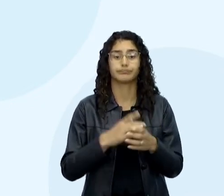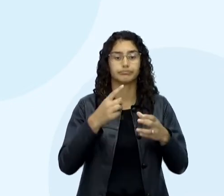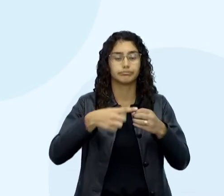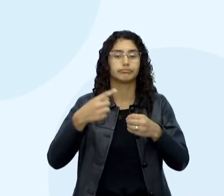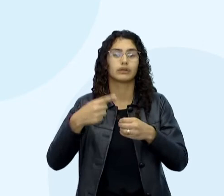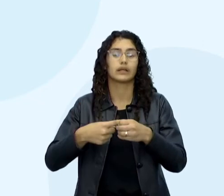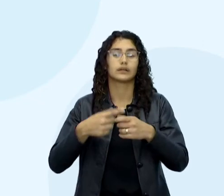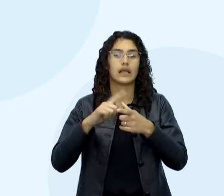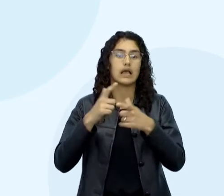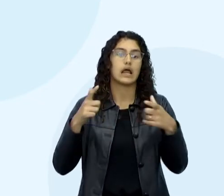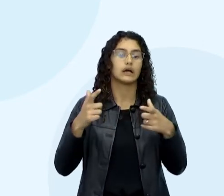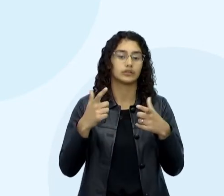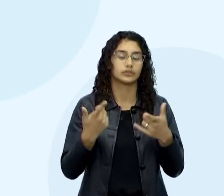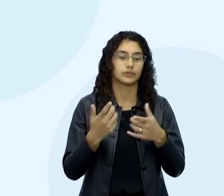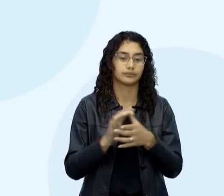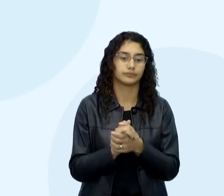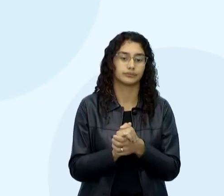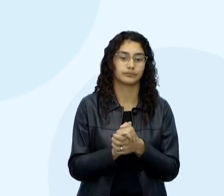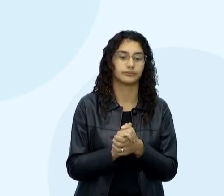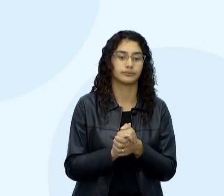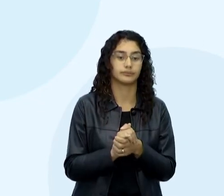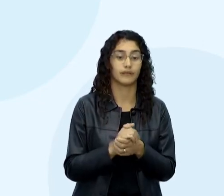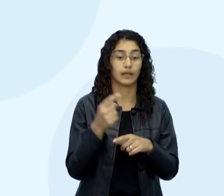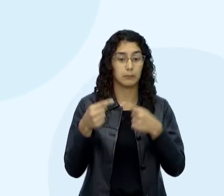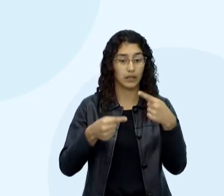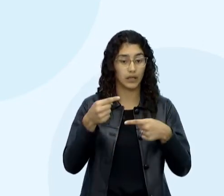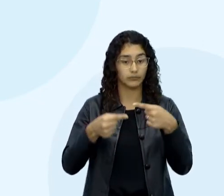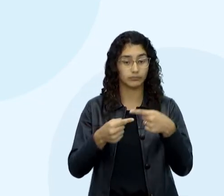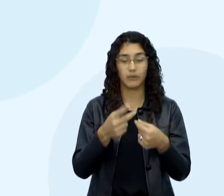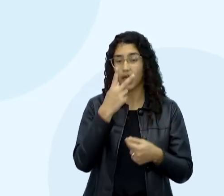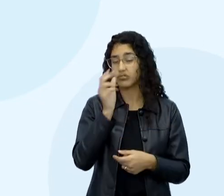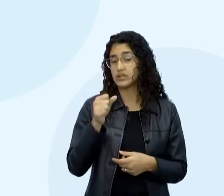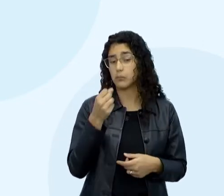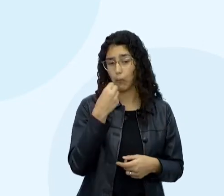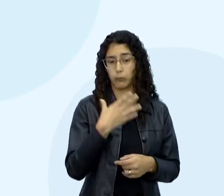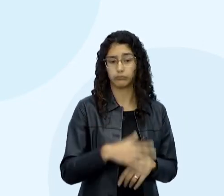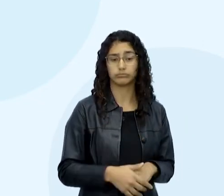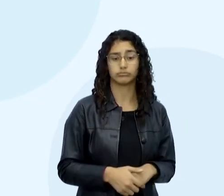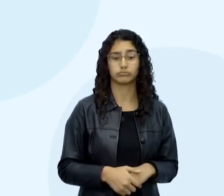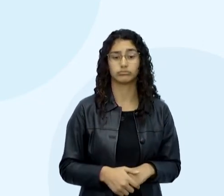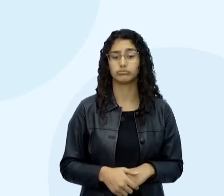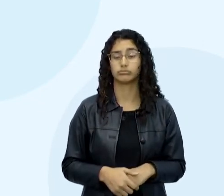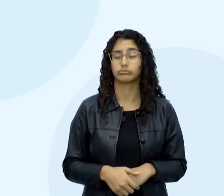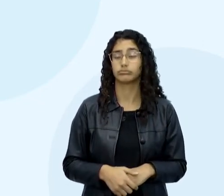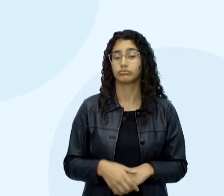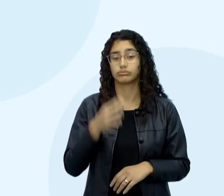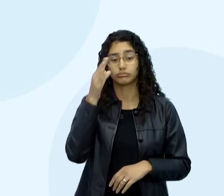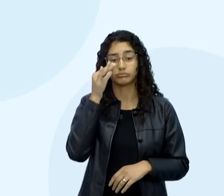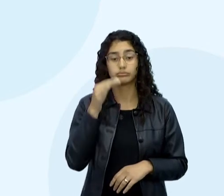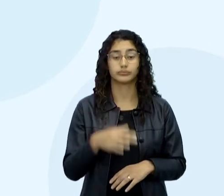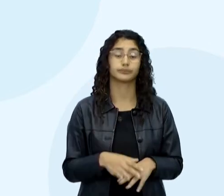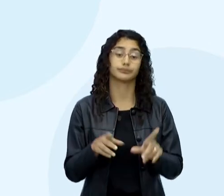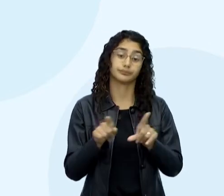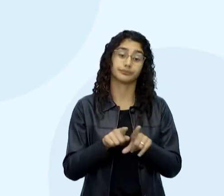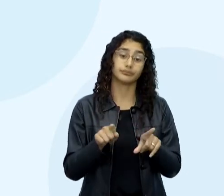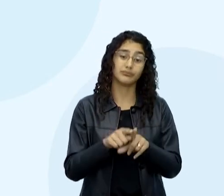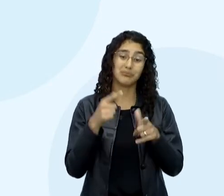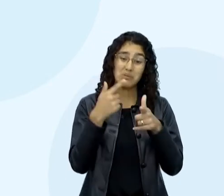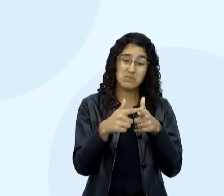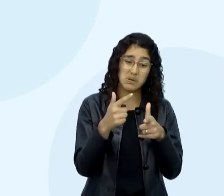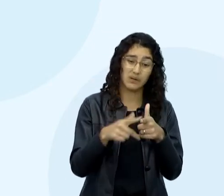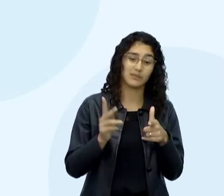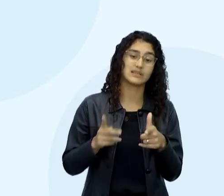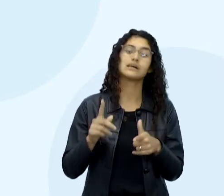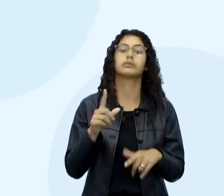e discutir, debater? Aí? Debater, discutir? É, eu acho ótimo. Interessante. Debater. Embora, né, a tragédia a gente sempre...